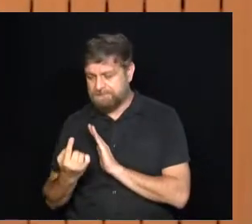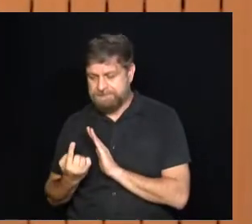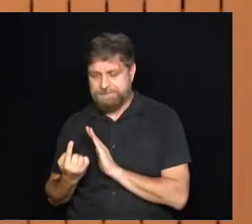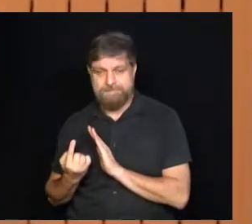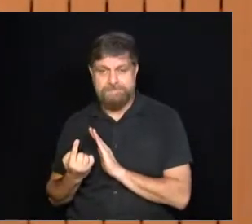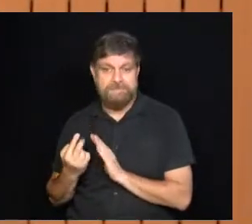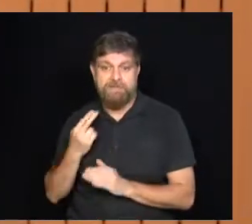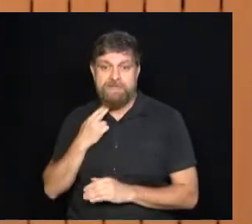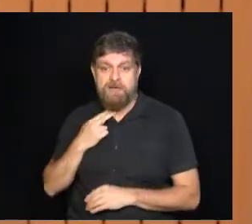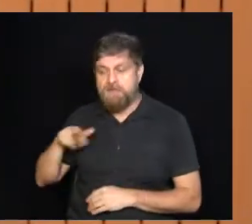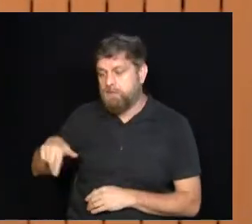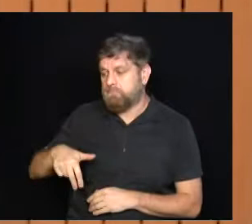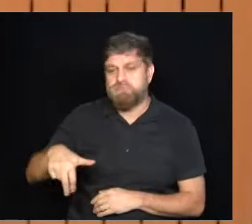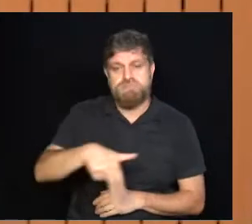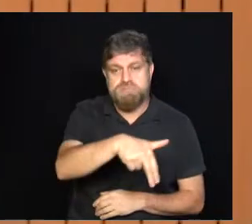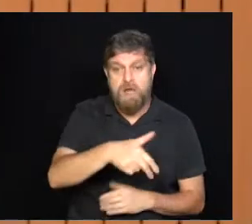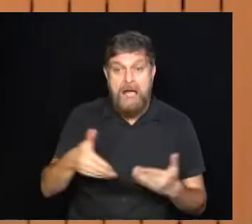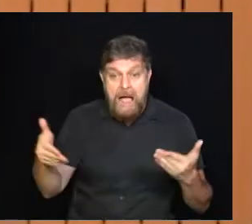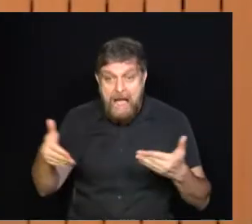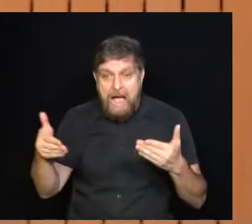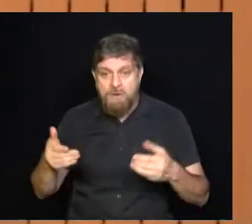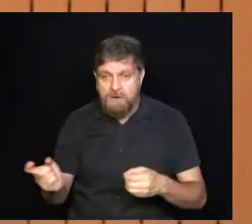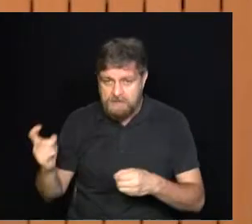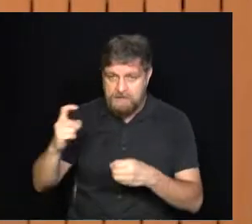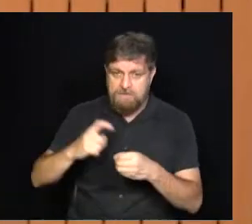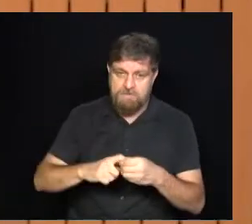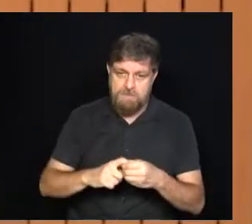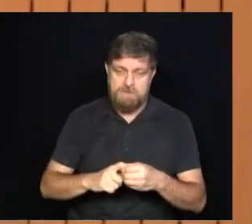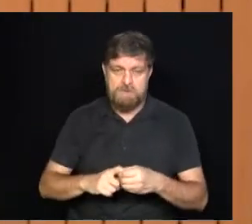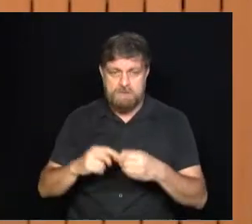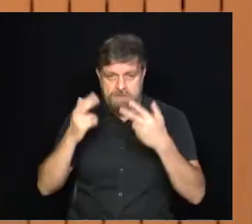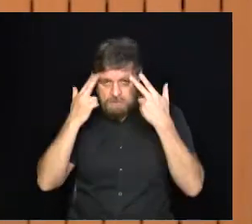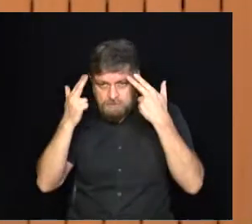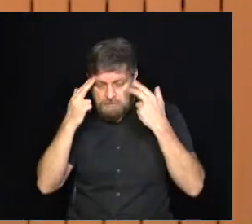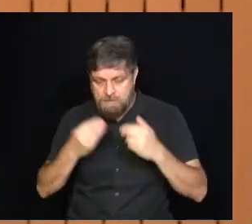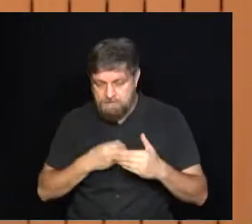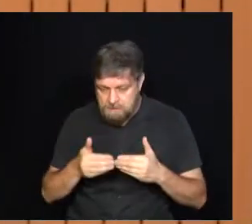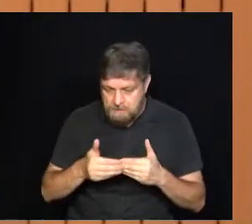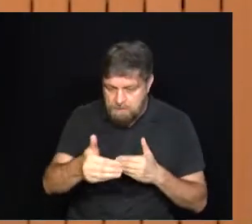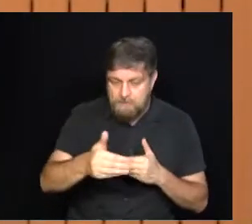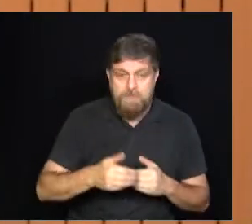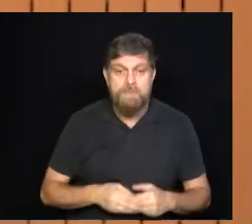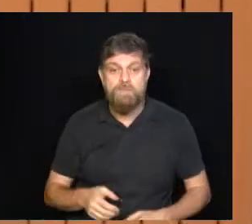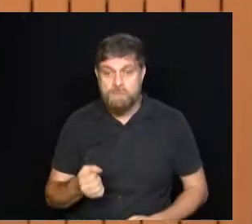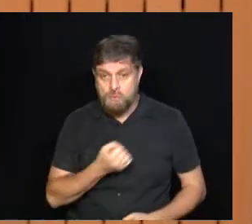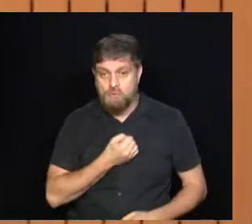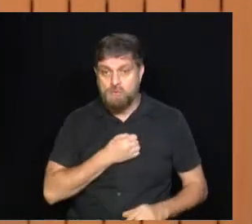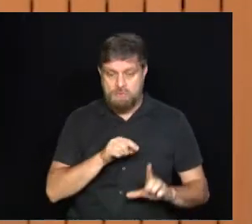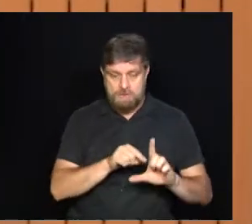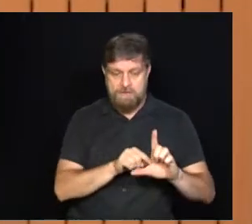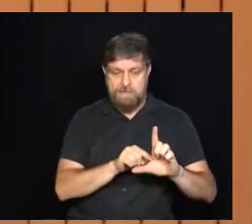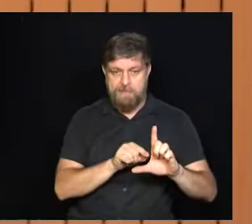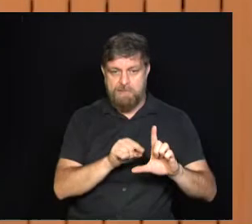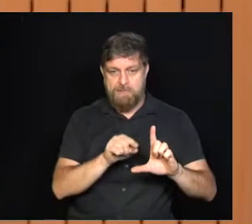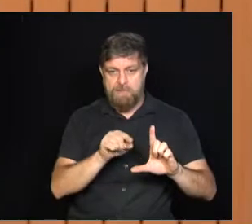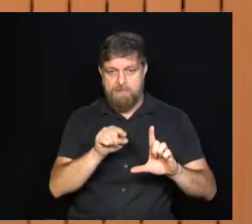sair. Mas agora, com a retomada, né, das atividades, a gente viu que a procura tem aumentado